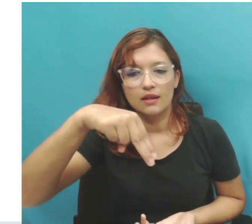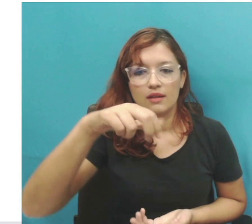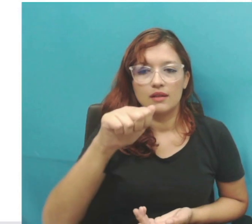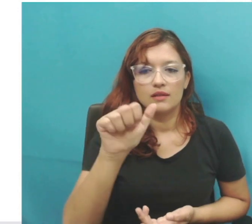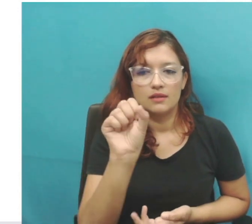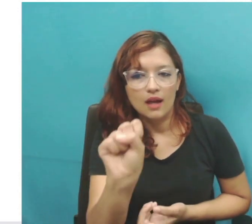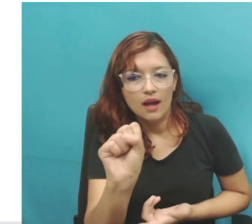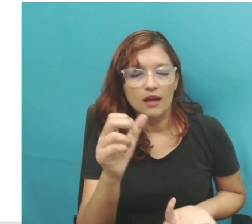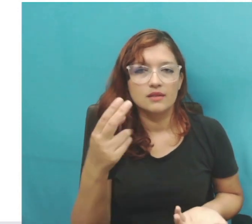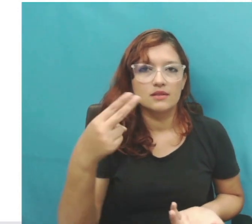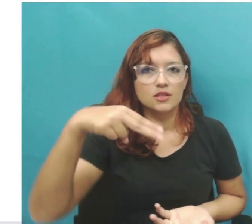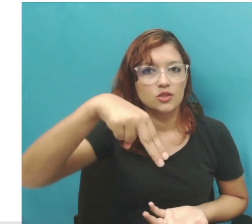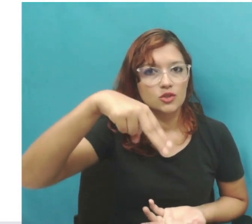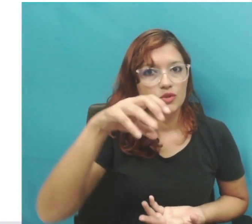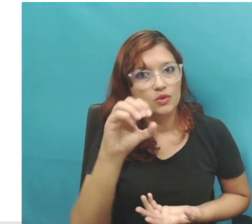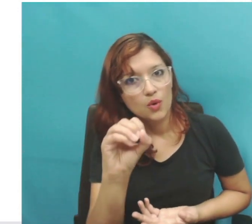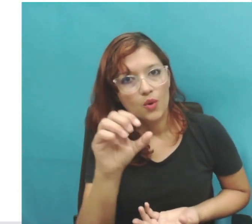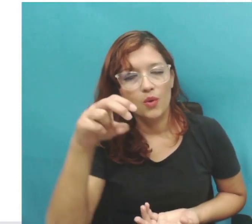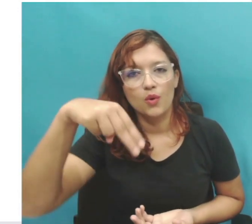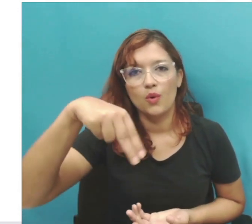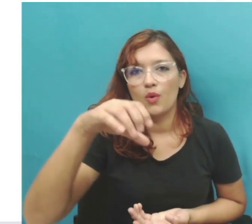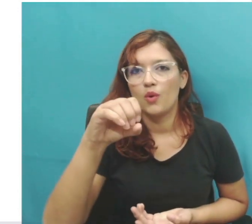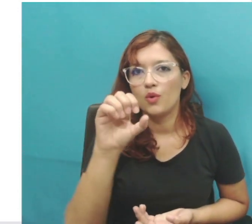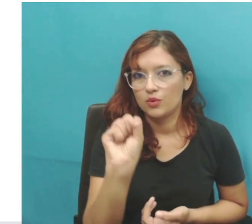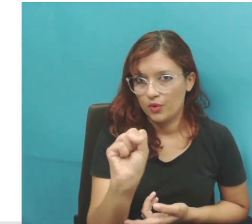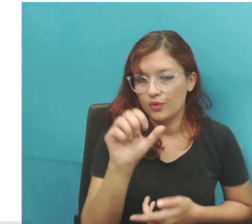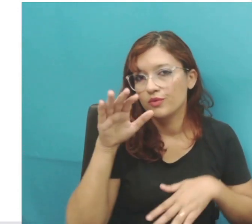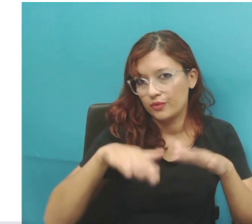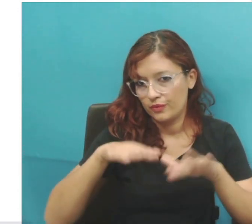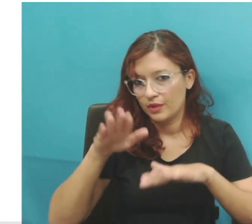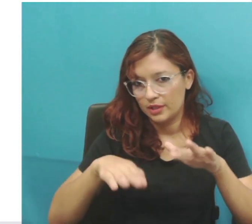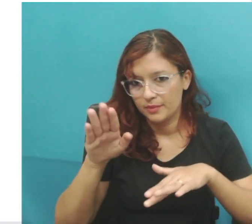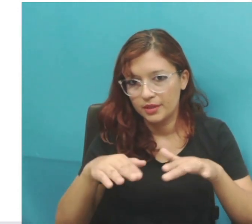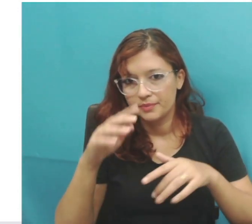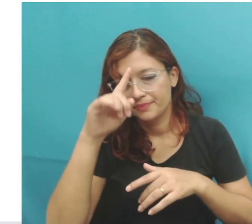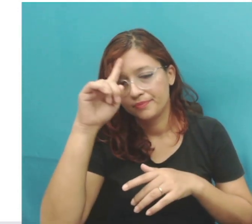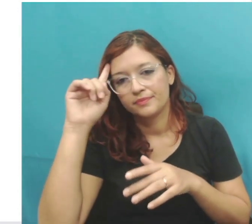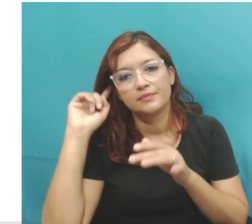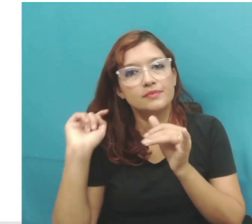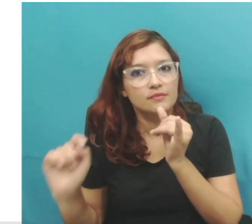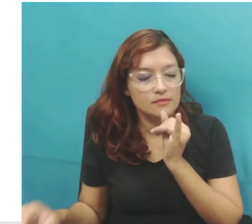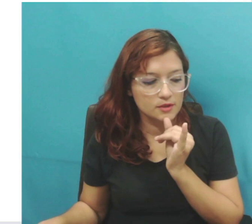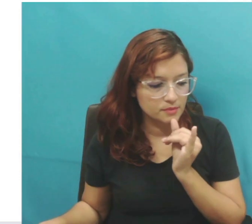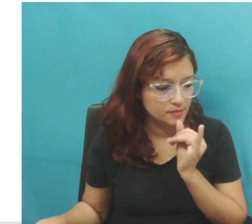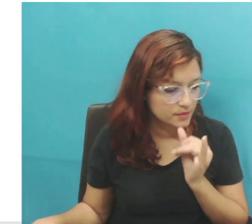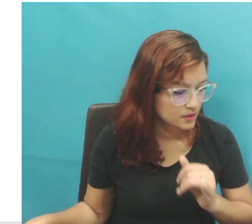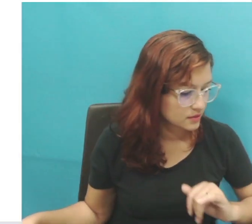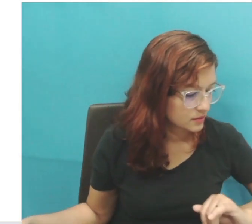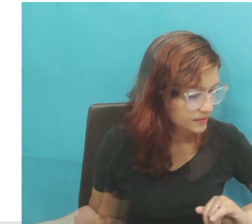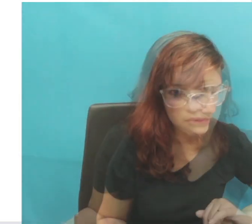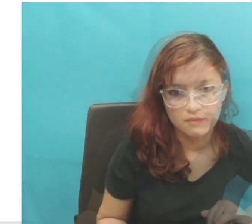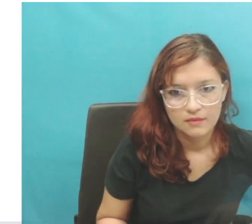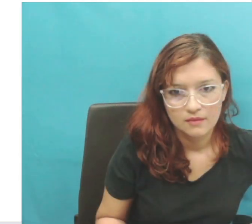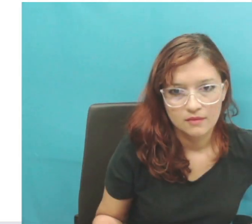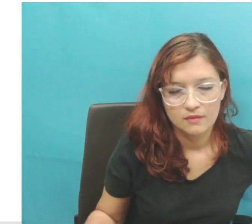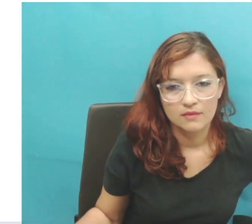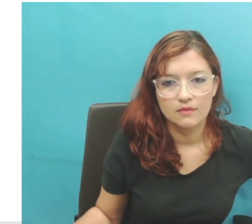vou colocar no, nos, na ou nas. Vai depender. Por